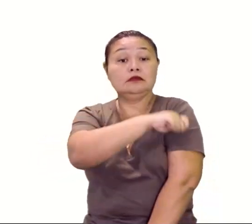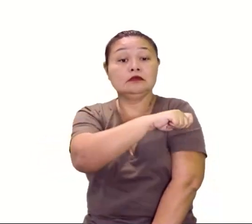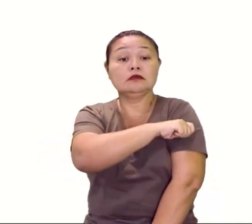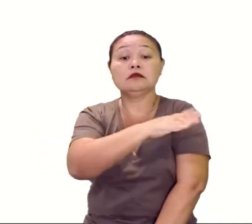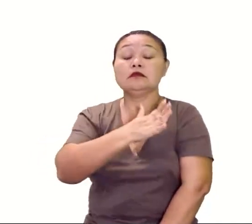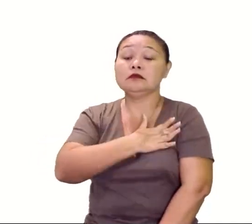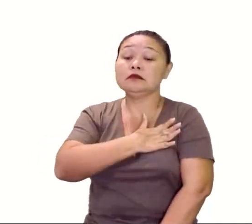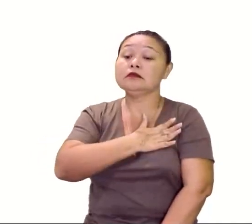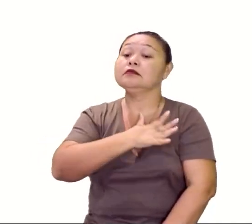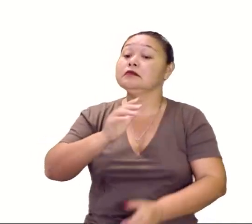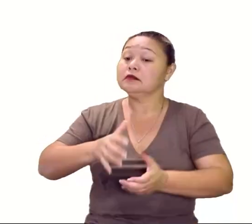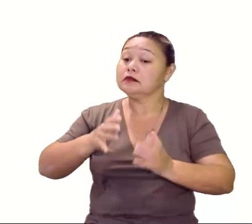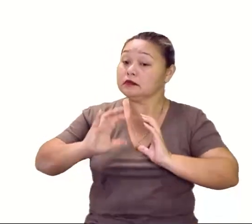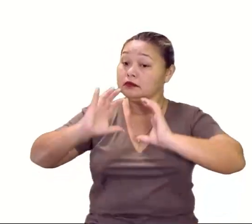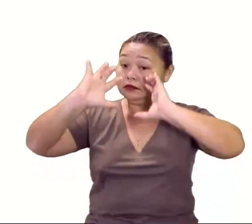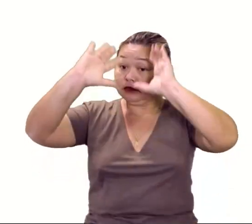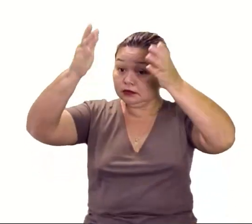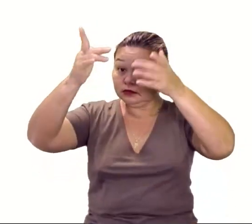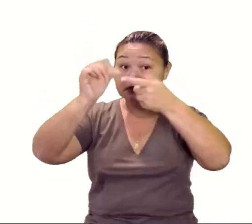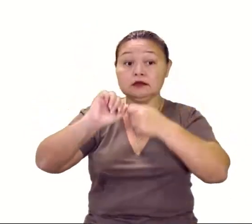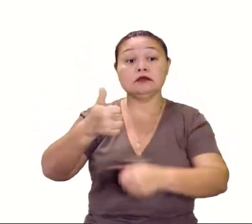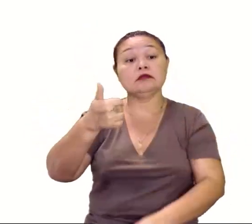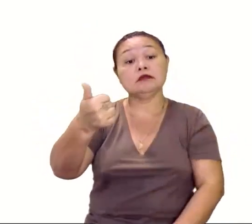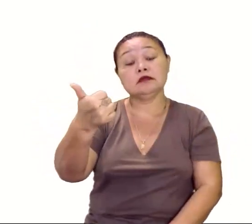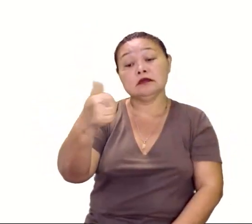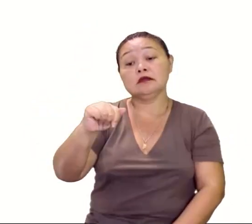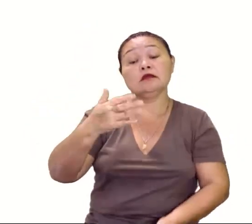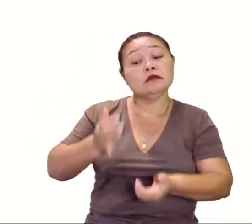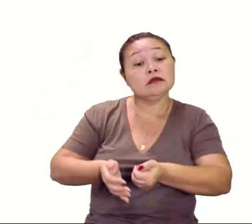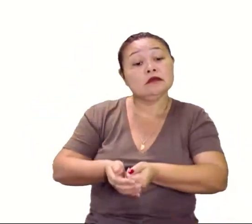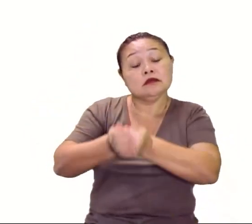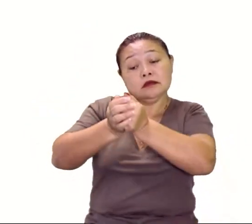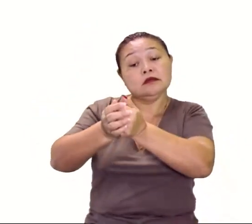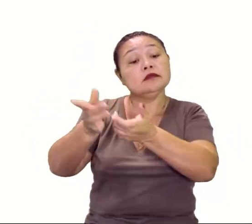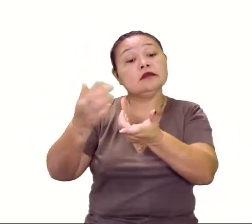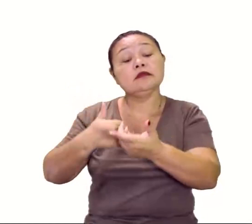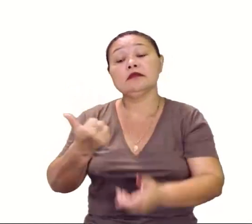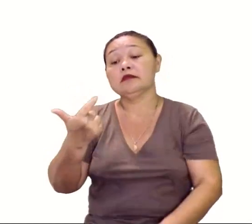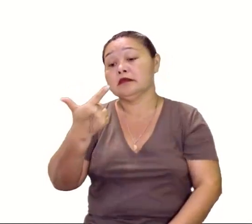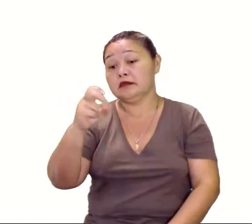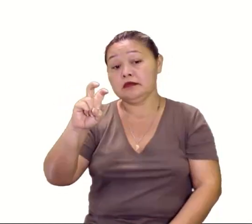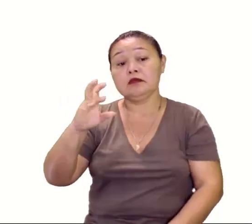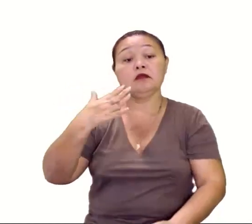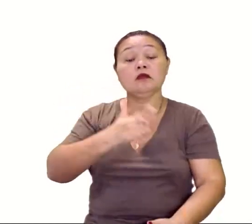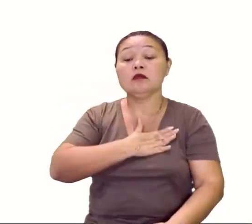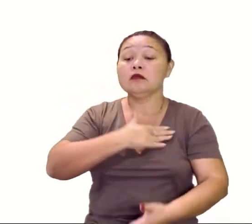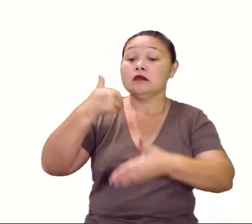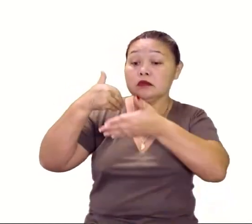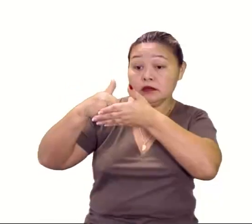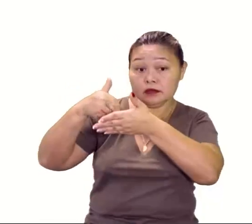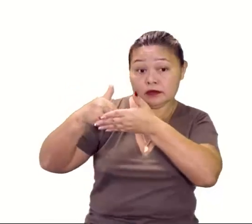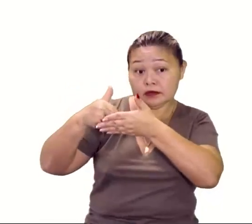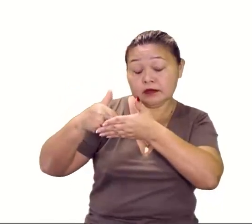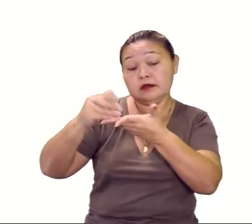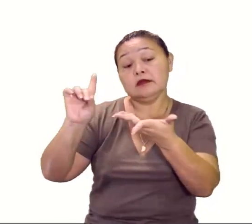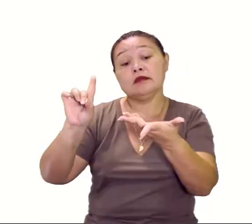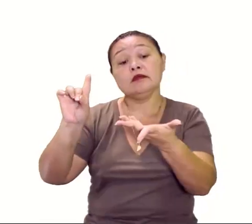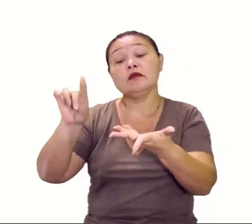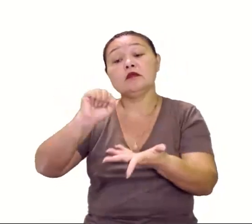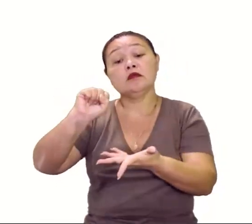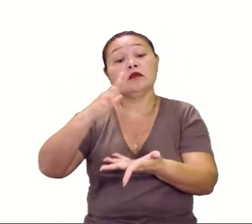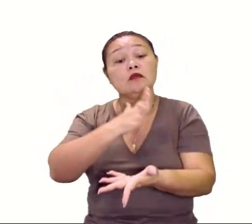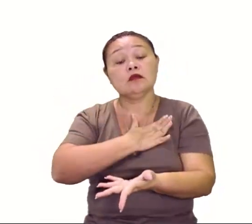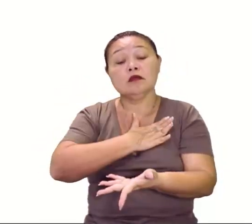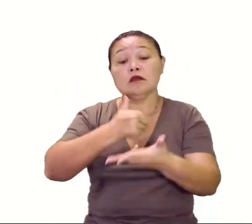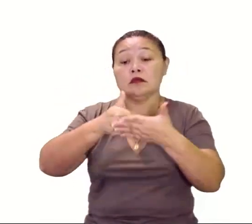alunos gostam de basquete, 17 alunos gostam de vôlei, 25 gostam de futebol,